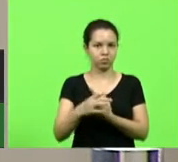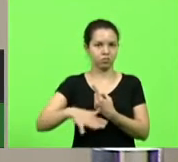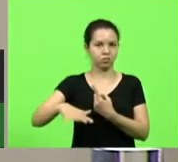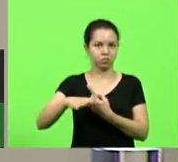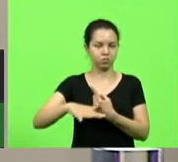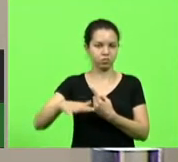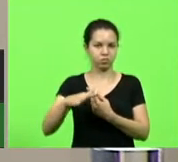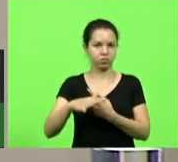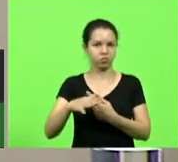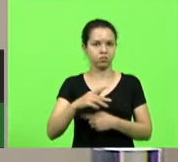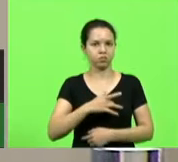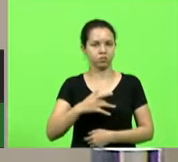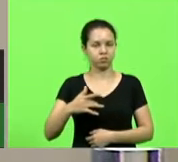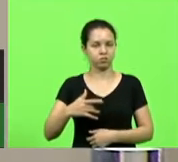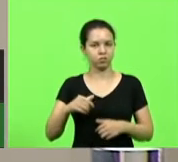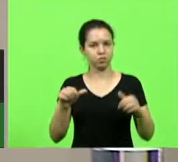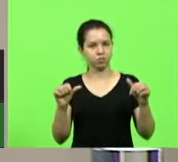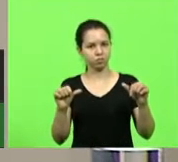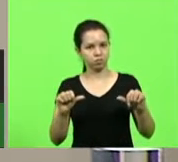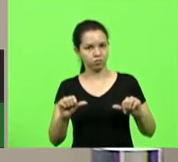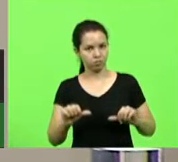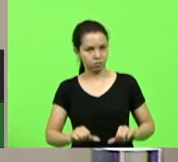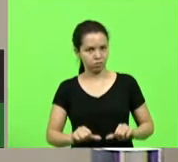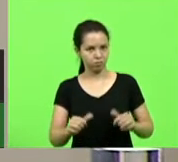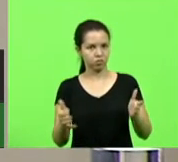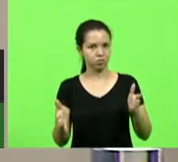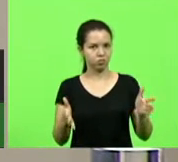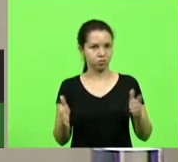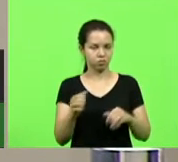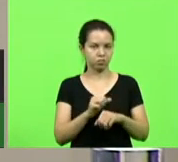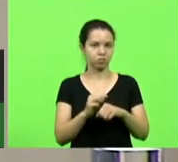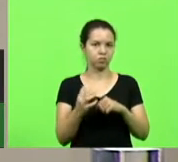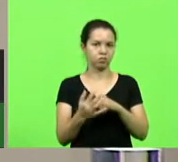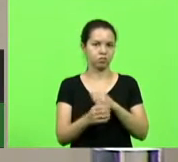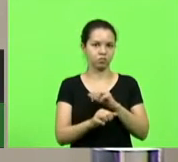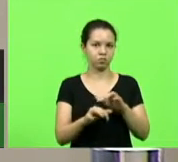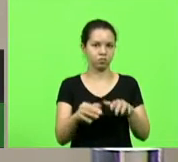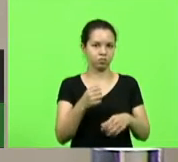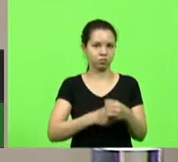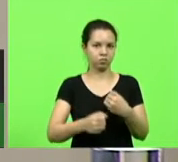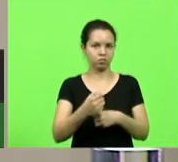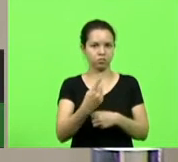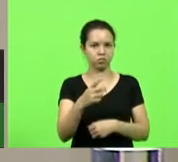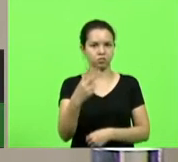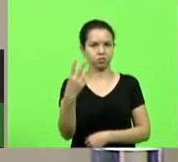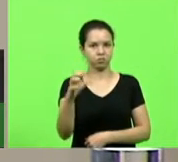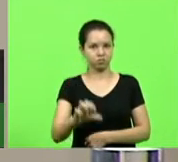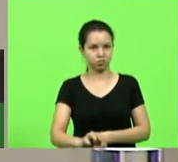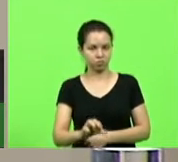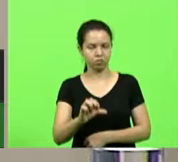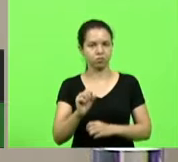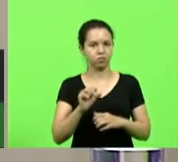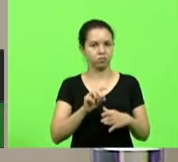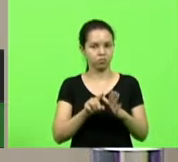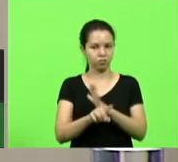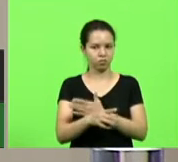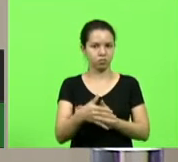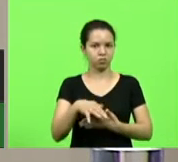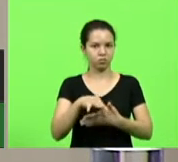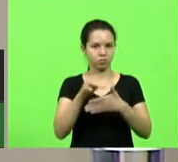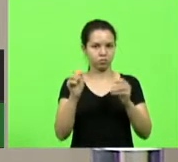importância internacional decorrente do coronavírus responsável pelo surto de 2019. Consulto, senhores líderes, se podemos apreciar as